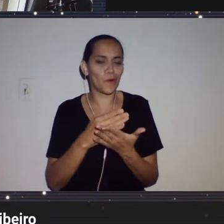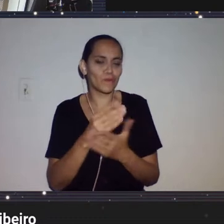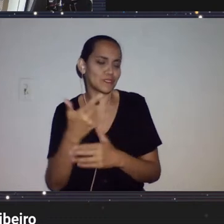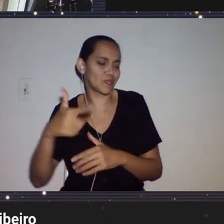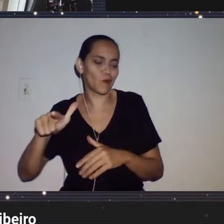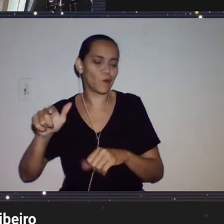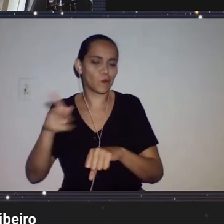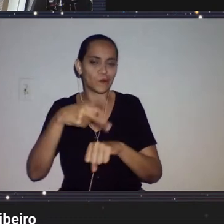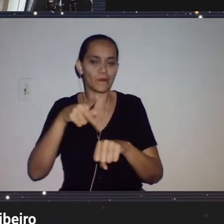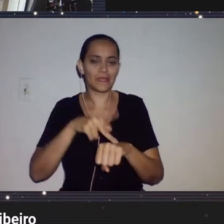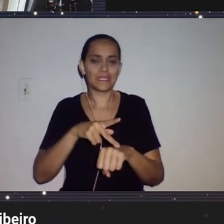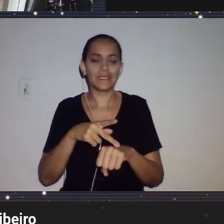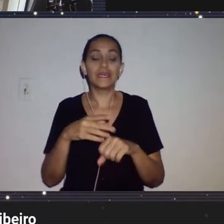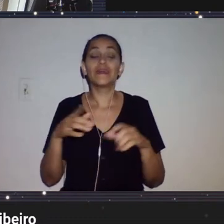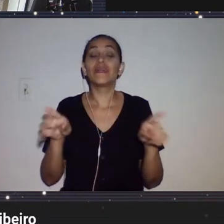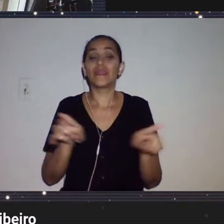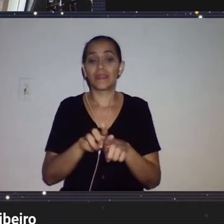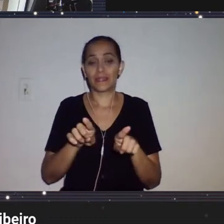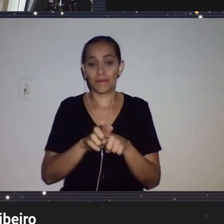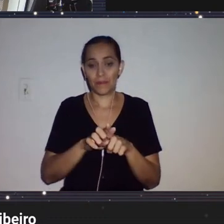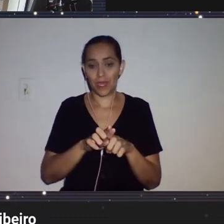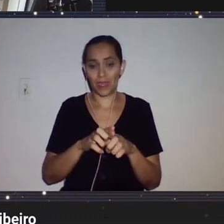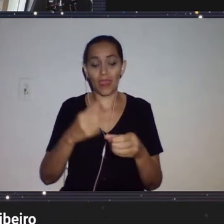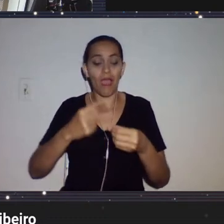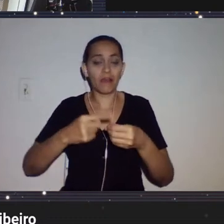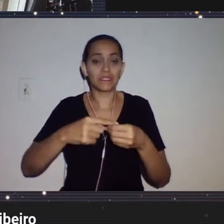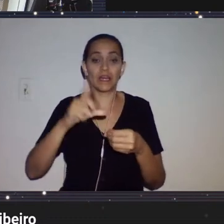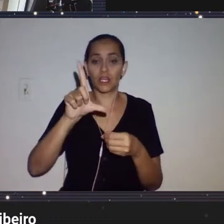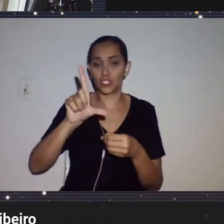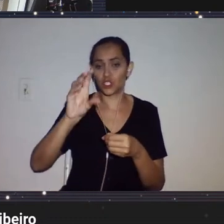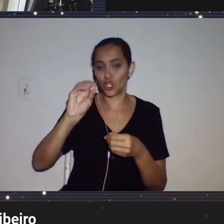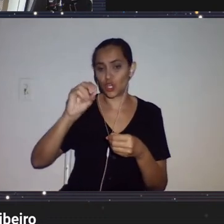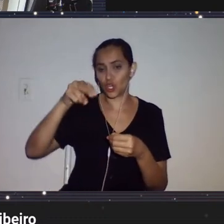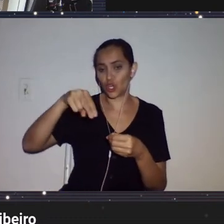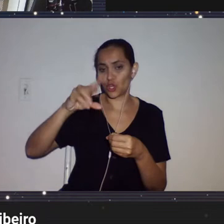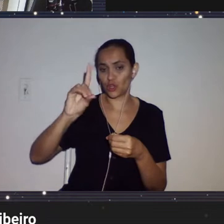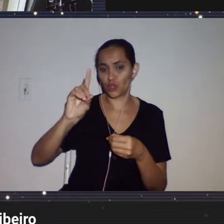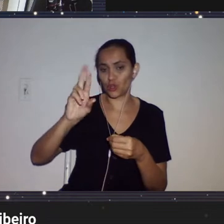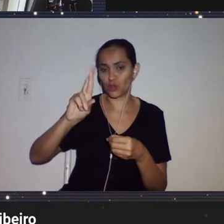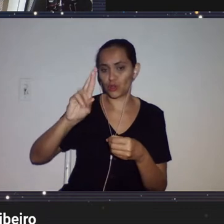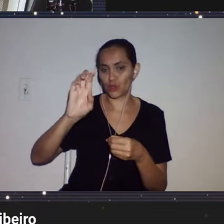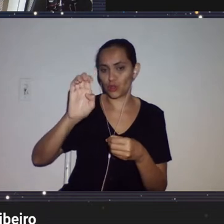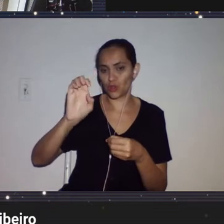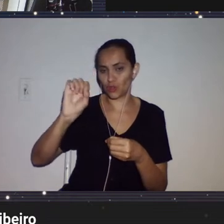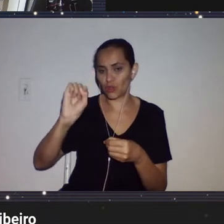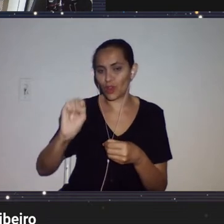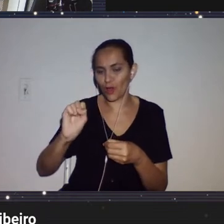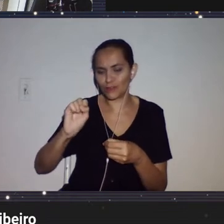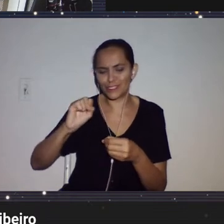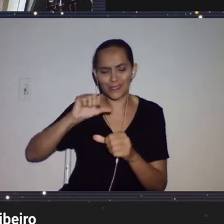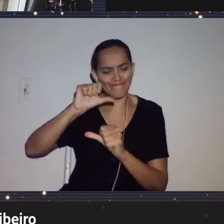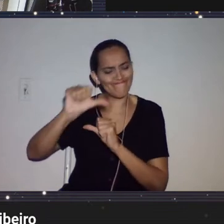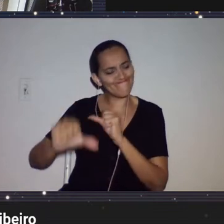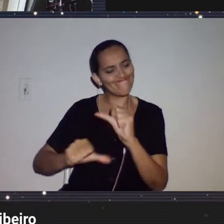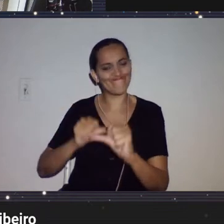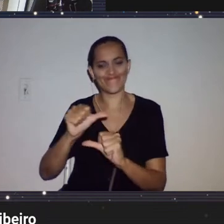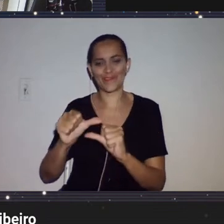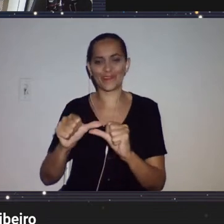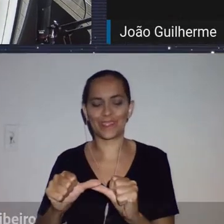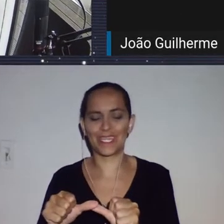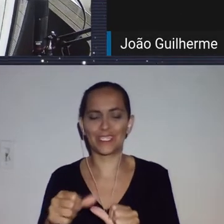cidade bem diversa. Então eu acho que isso ajudou também. Então não teve necessariamente um choque cultural, eu acho.